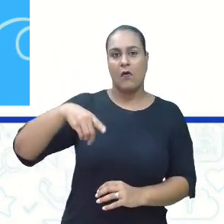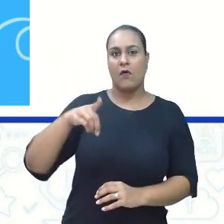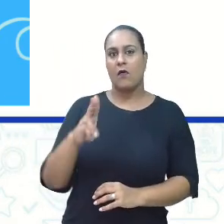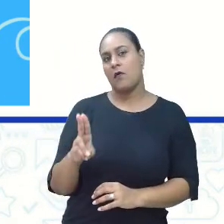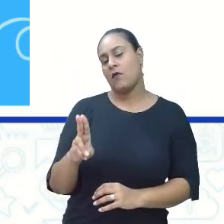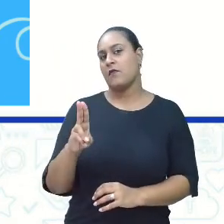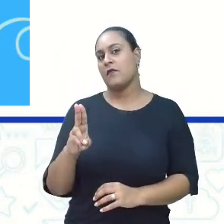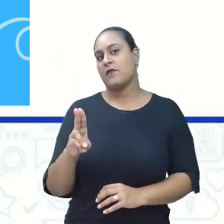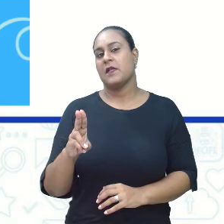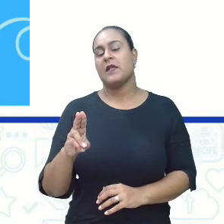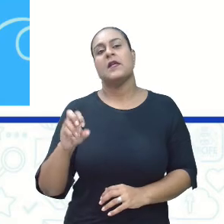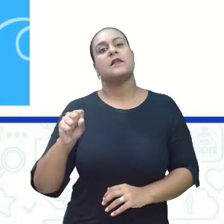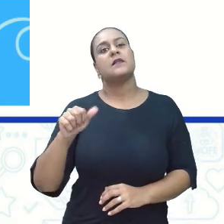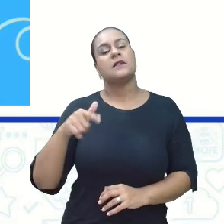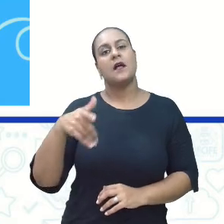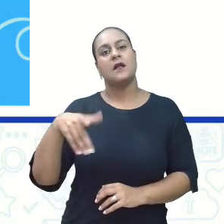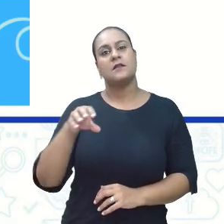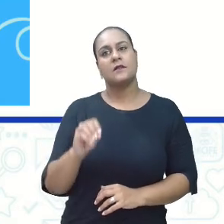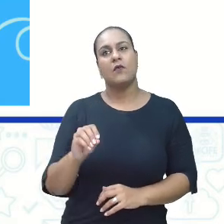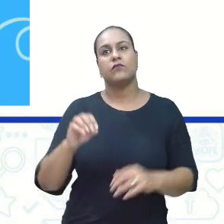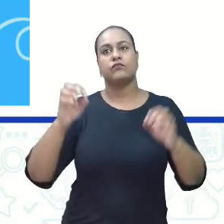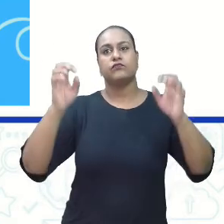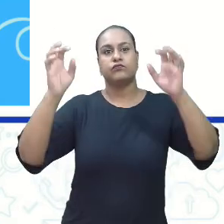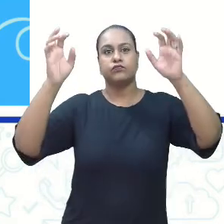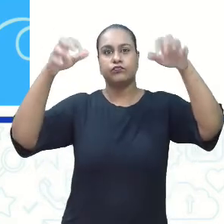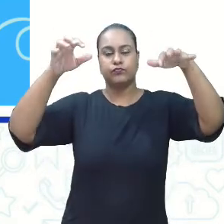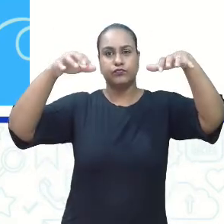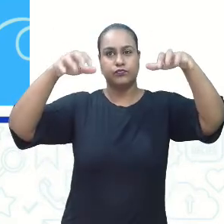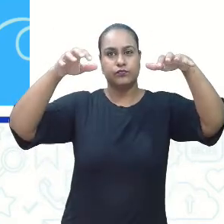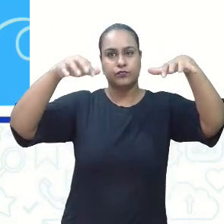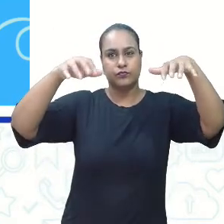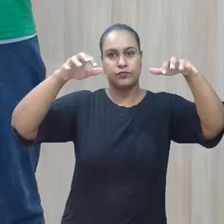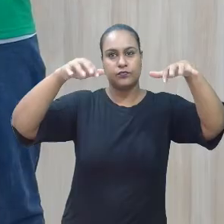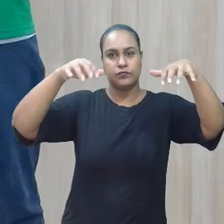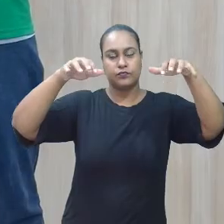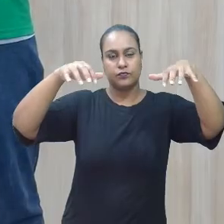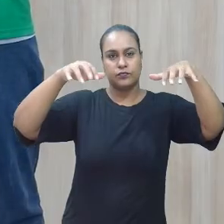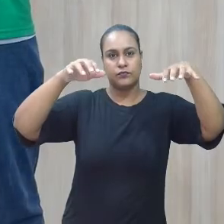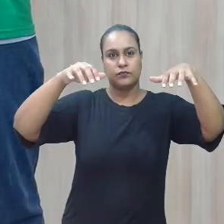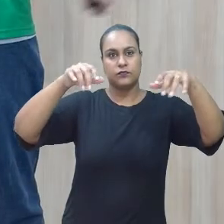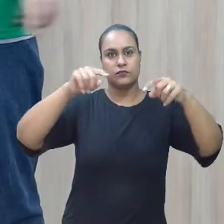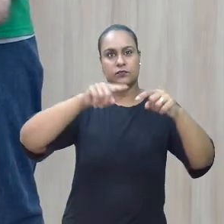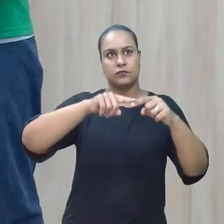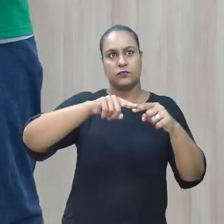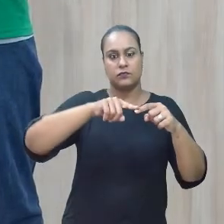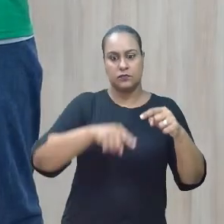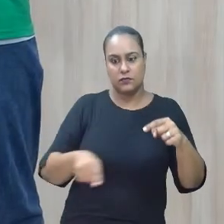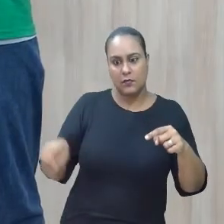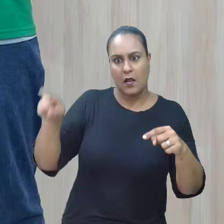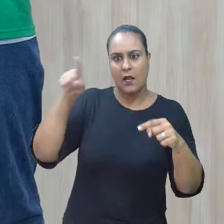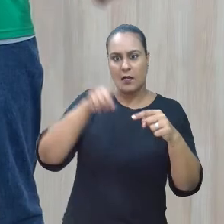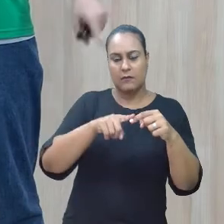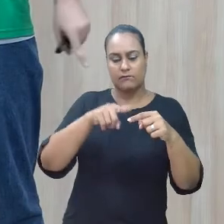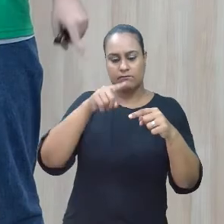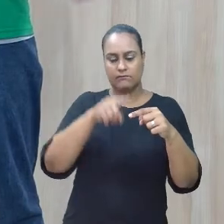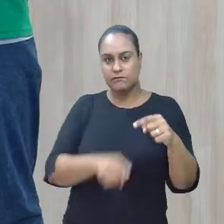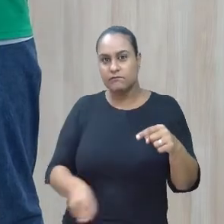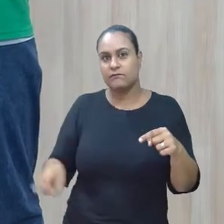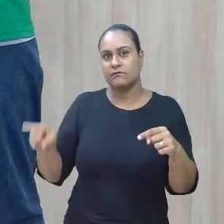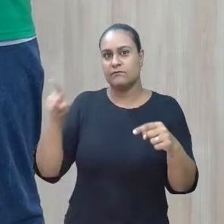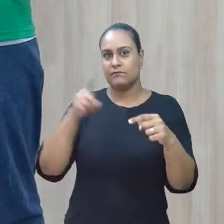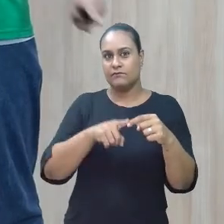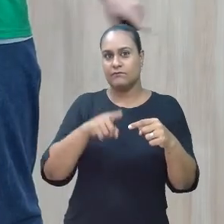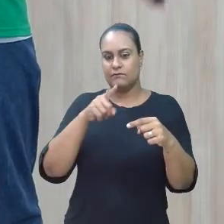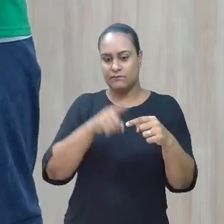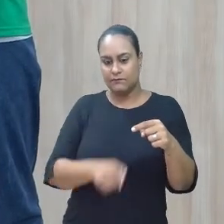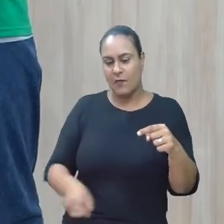condensação, até que precipita, que é a nossa chuva. E aí esse ciclo vai se renovando, evapora,